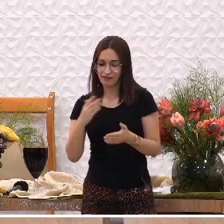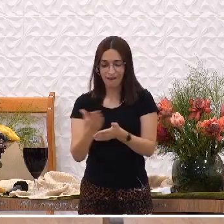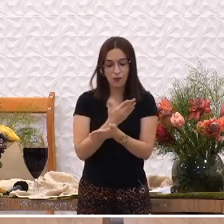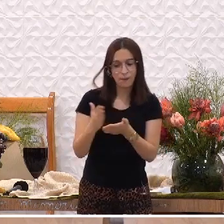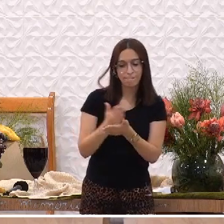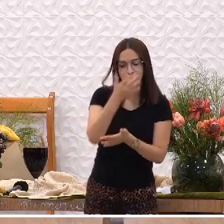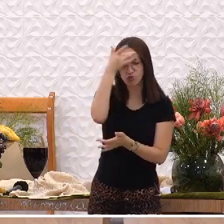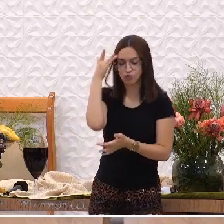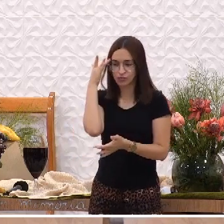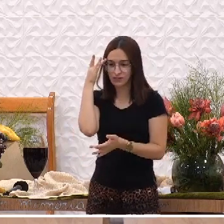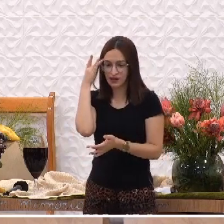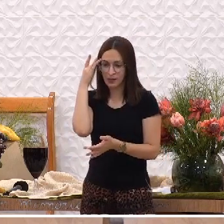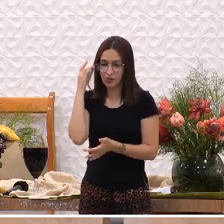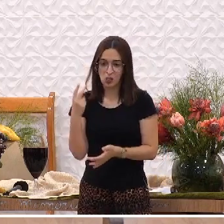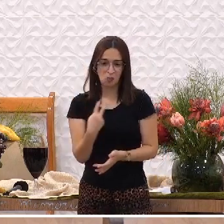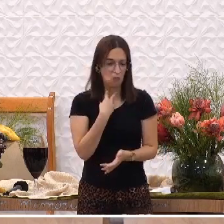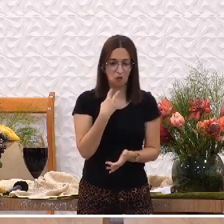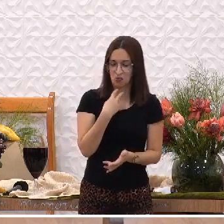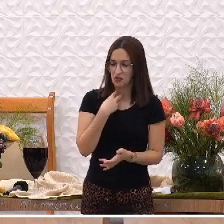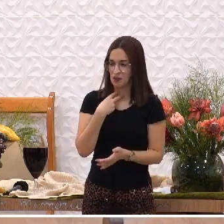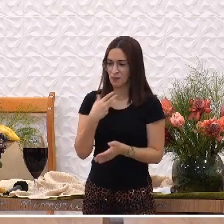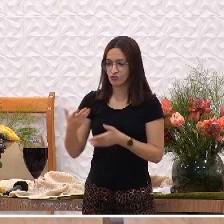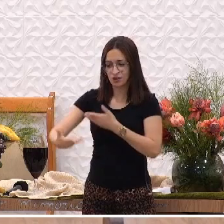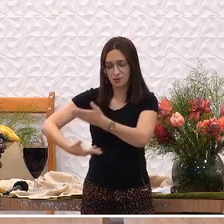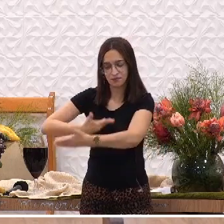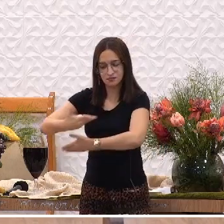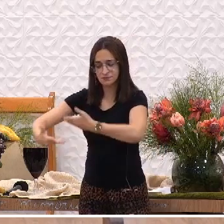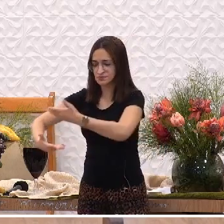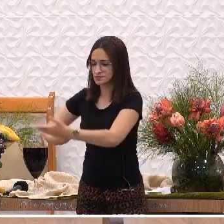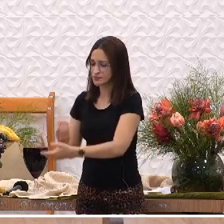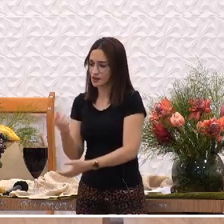benefícios do Cristo crucificado. Pode passar.